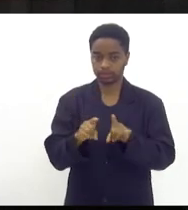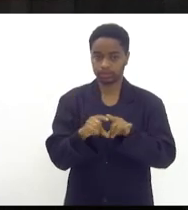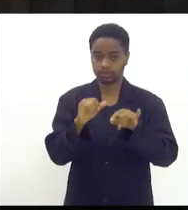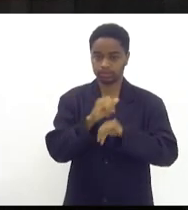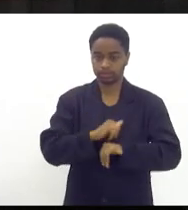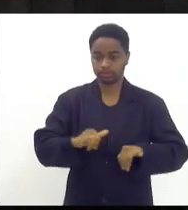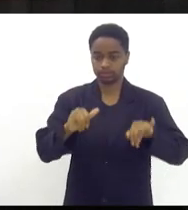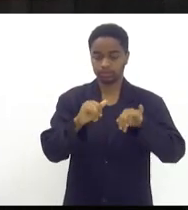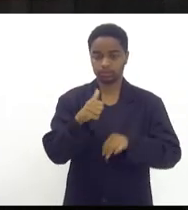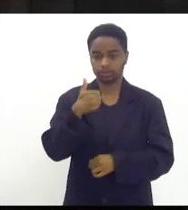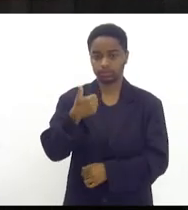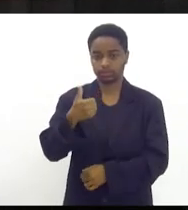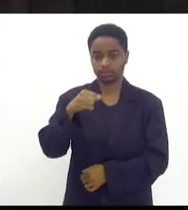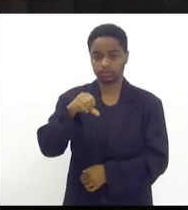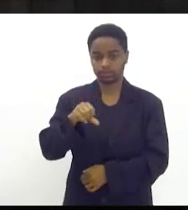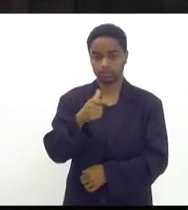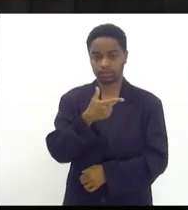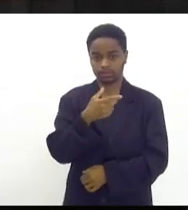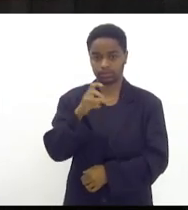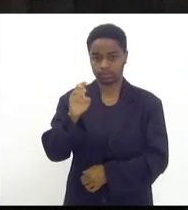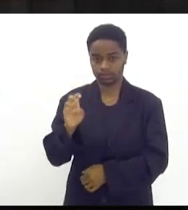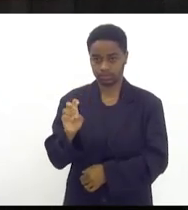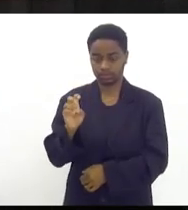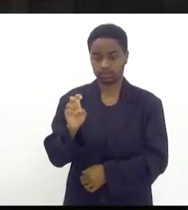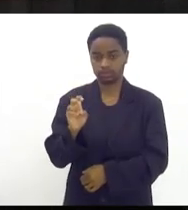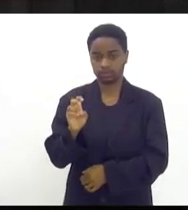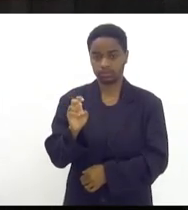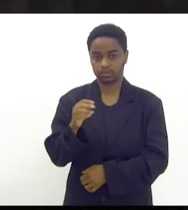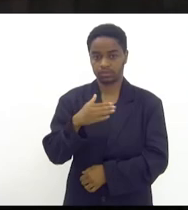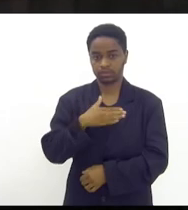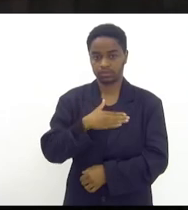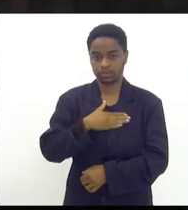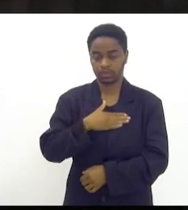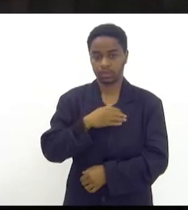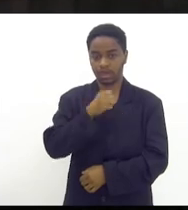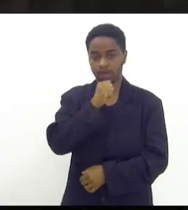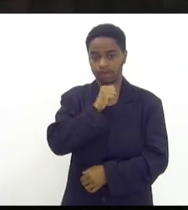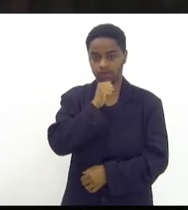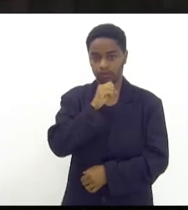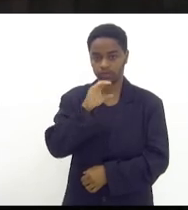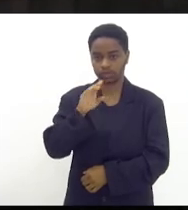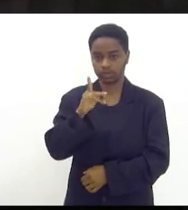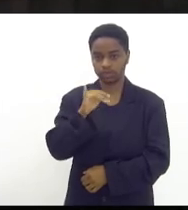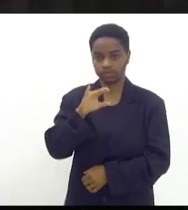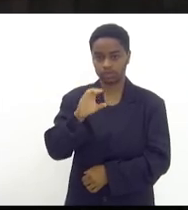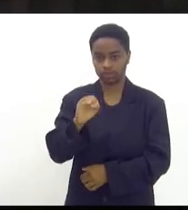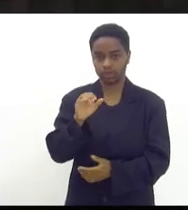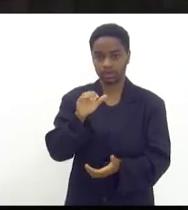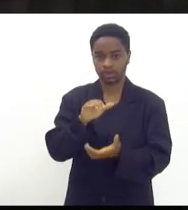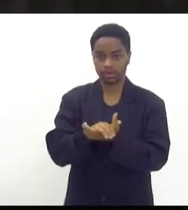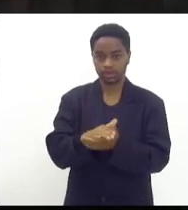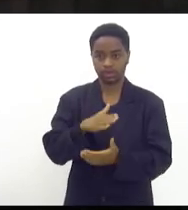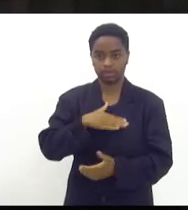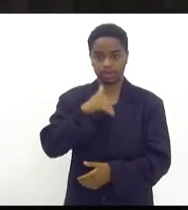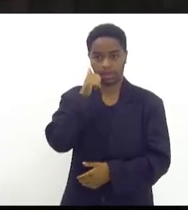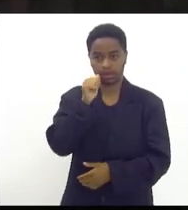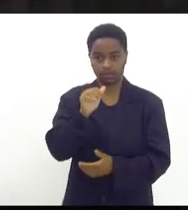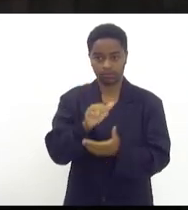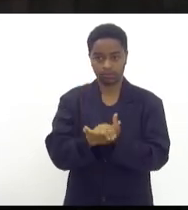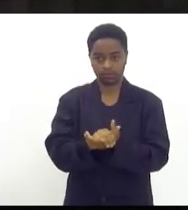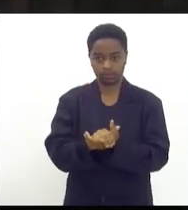em 1925, o meu avô Chico Machado casou com a minha avó Lindalva,